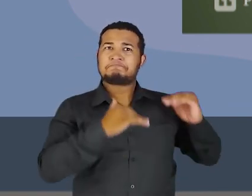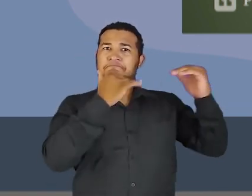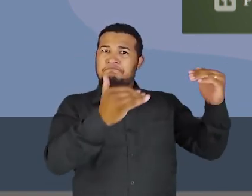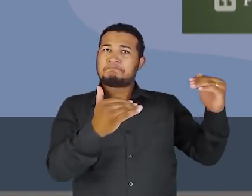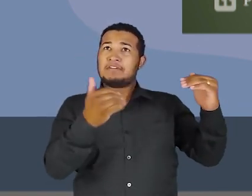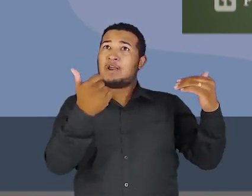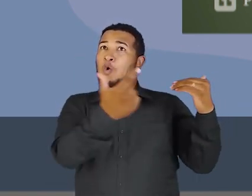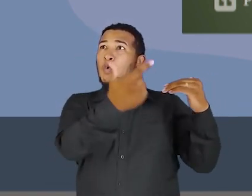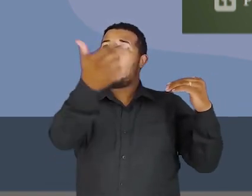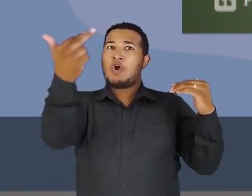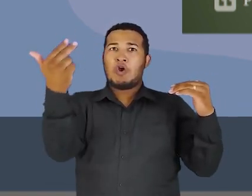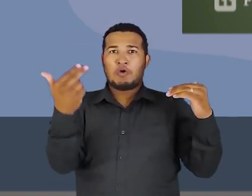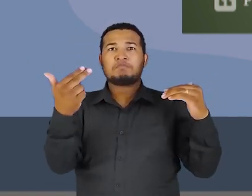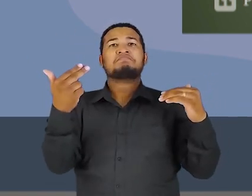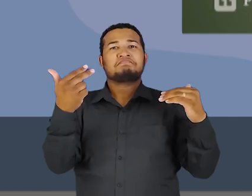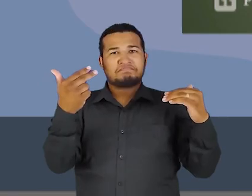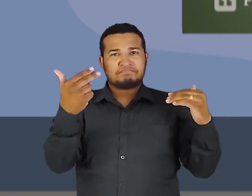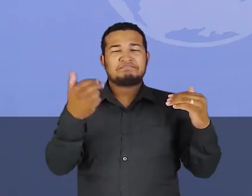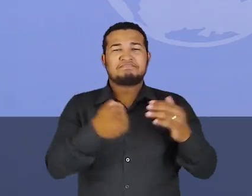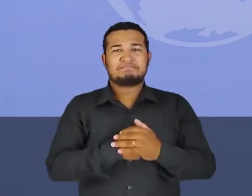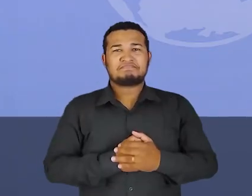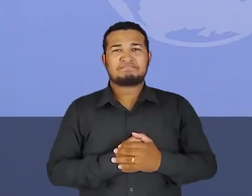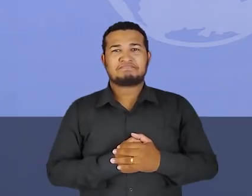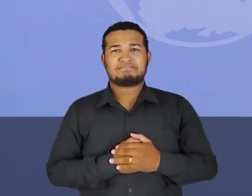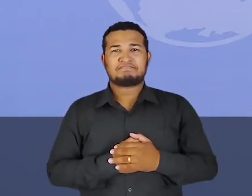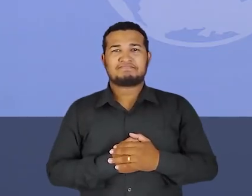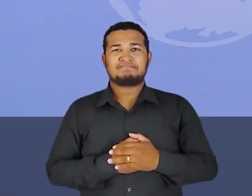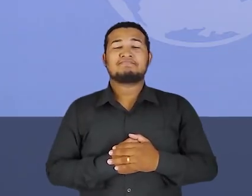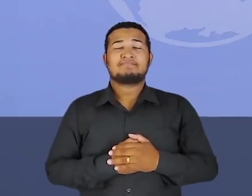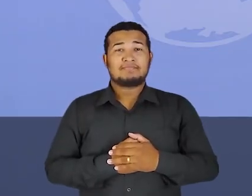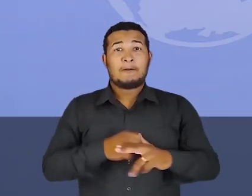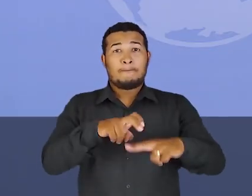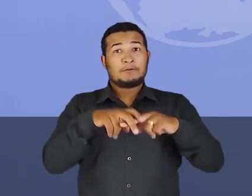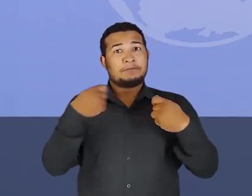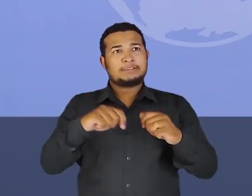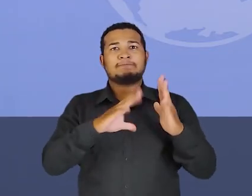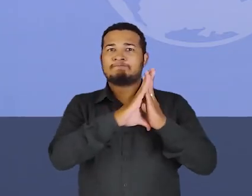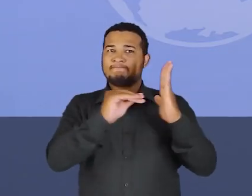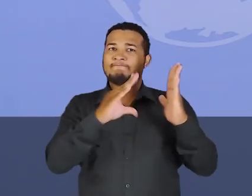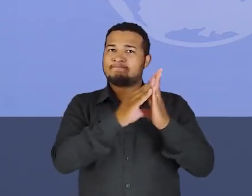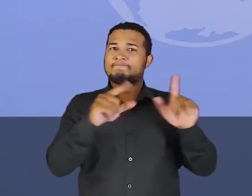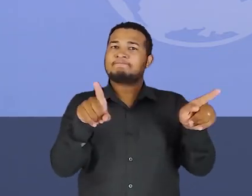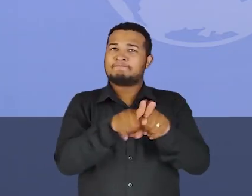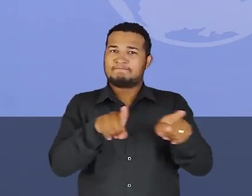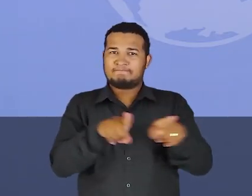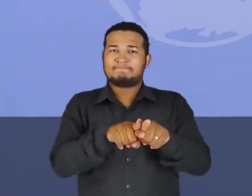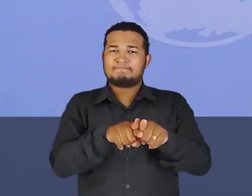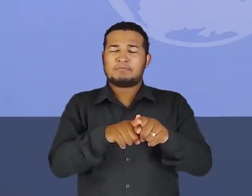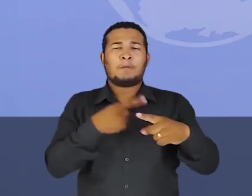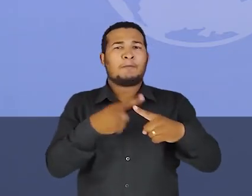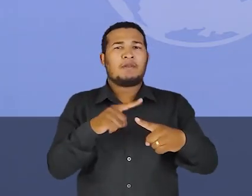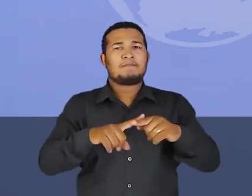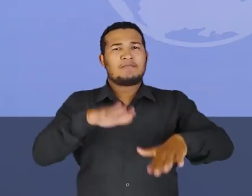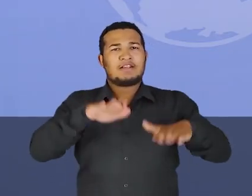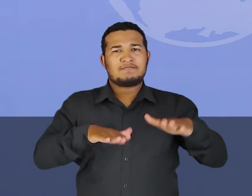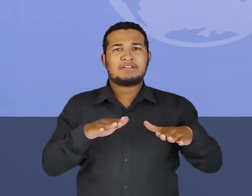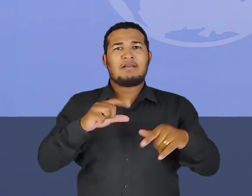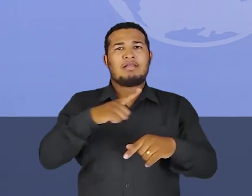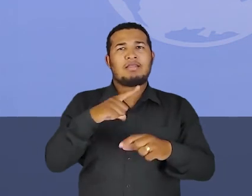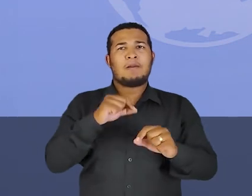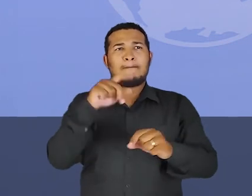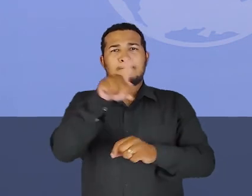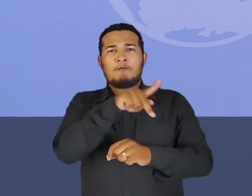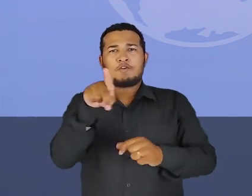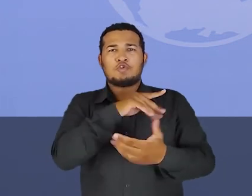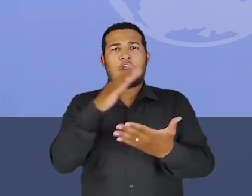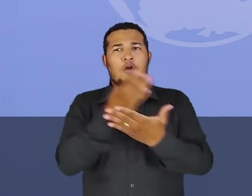quanto qualquer referência externa. E isso tem que servir de exemplo para nós. Às vezes, nós temos uns